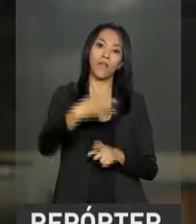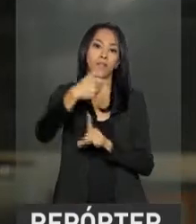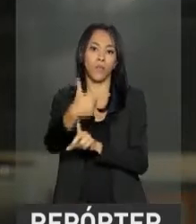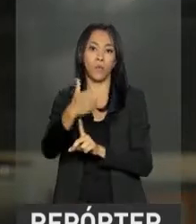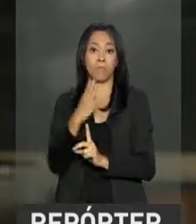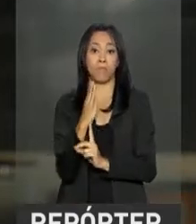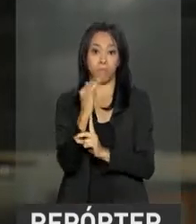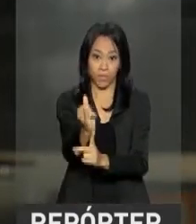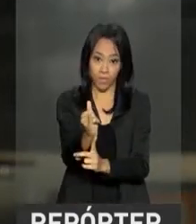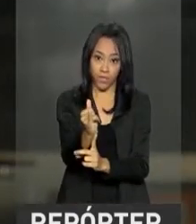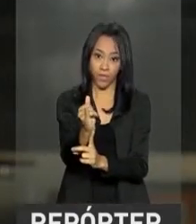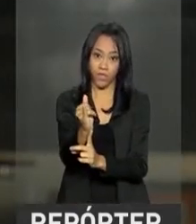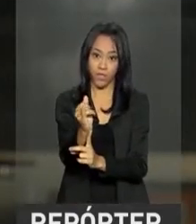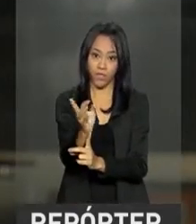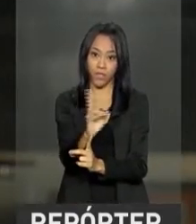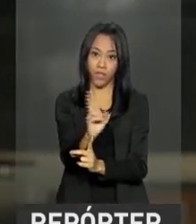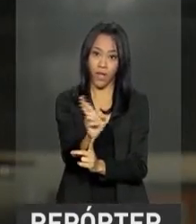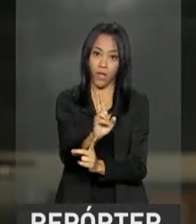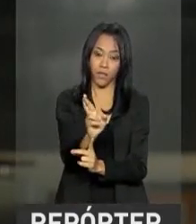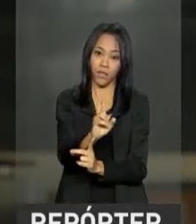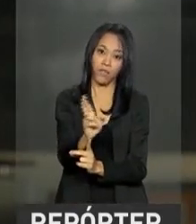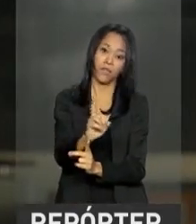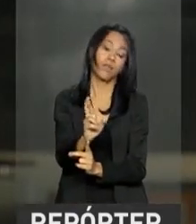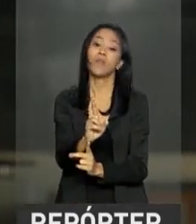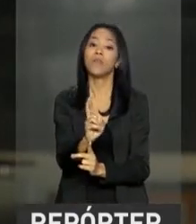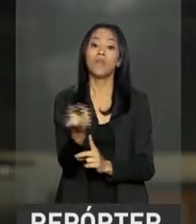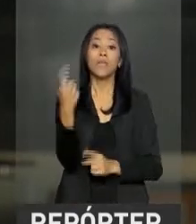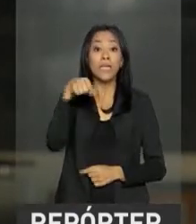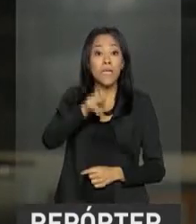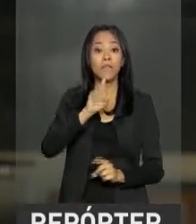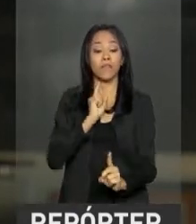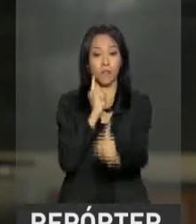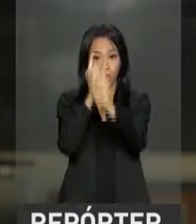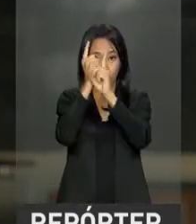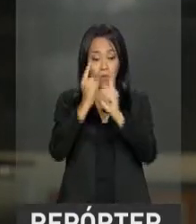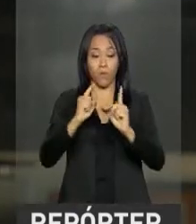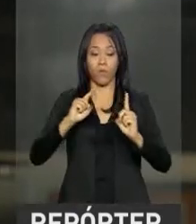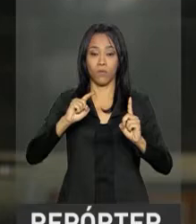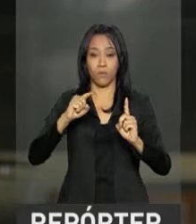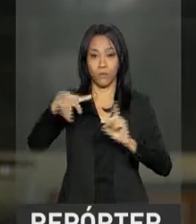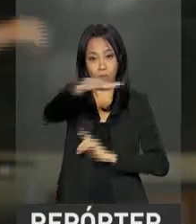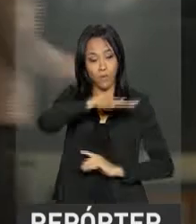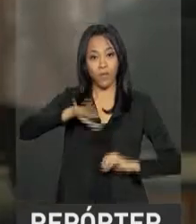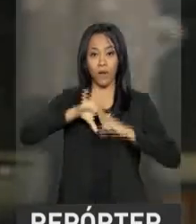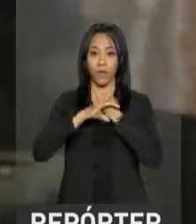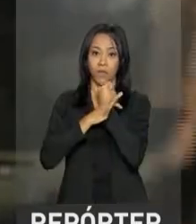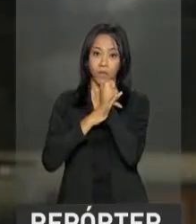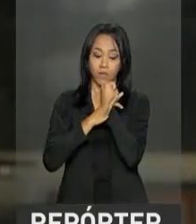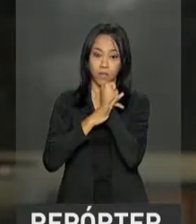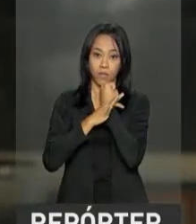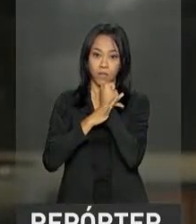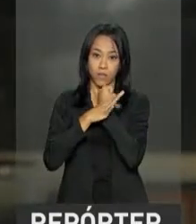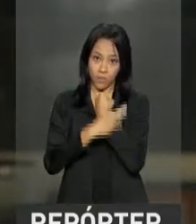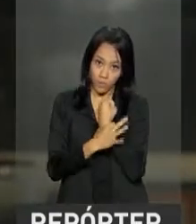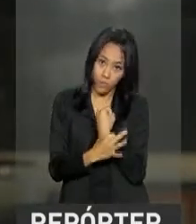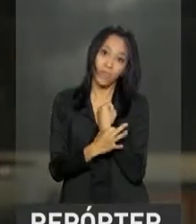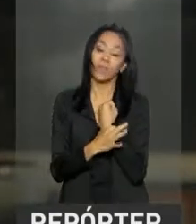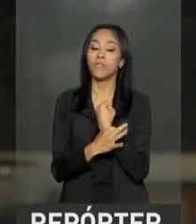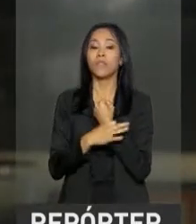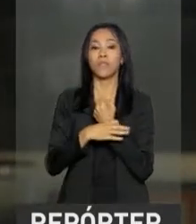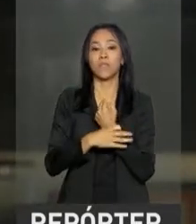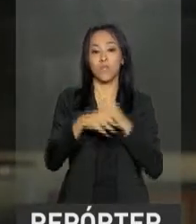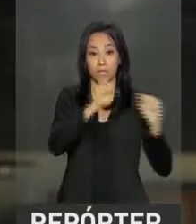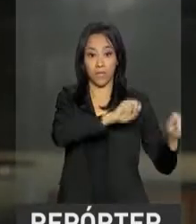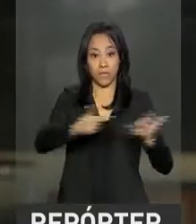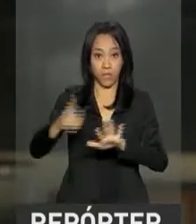de reais. E, bem, lembrando que esses encontros sobre segurança que ocorreu tanto com os governadores na semana